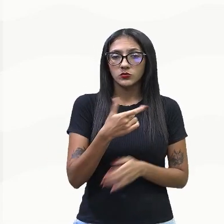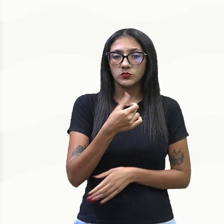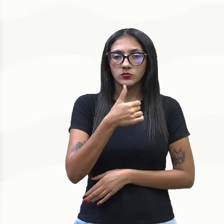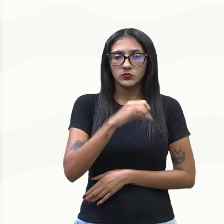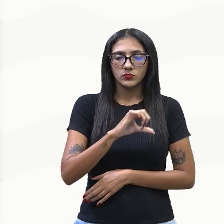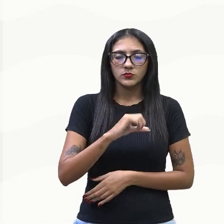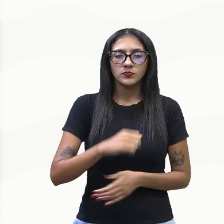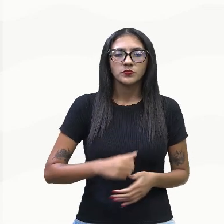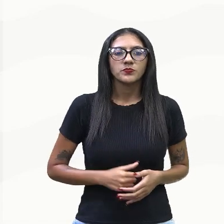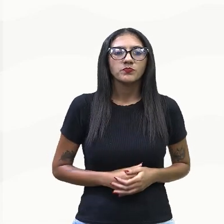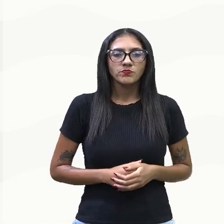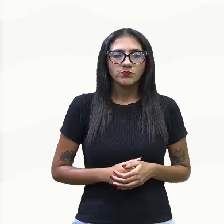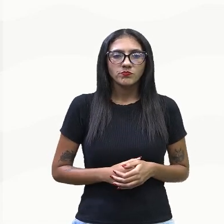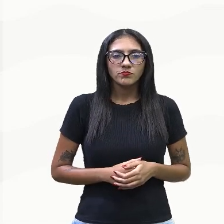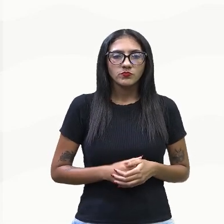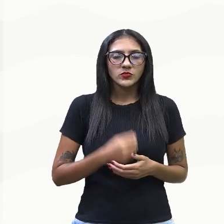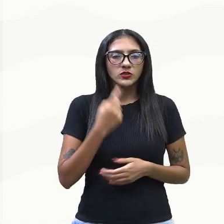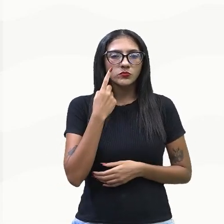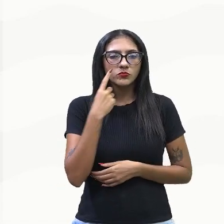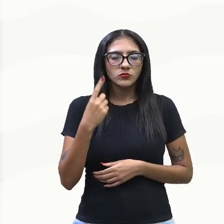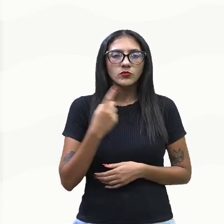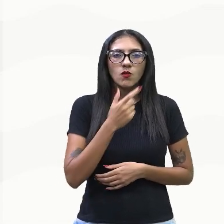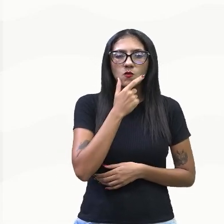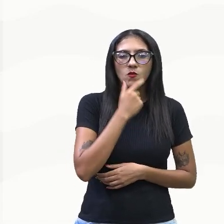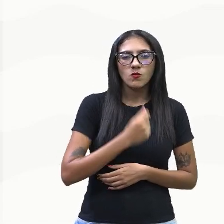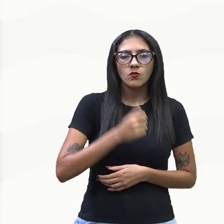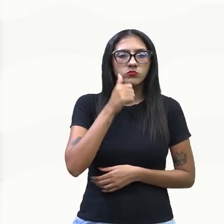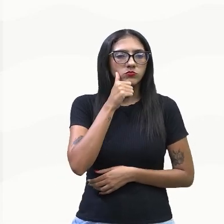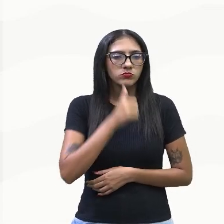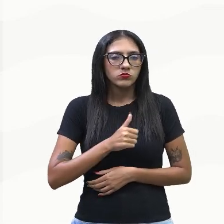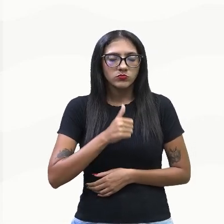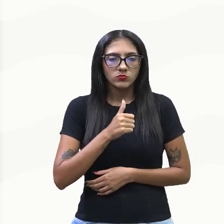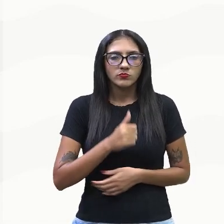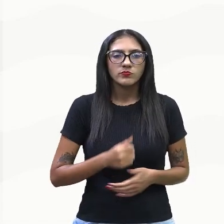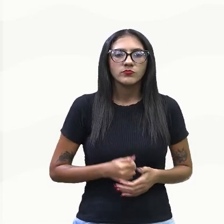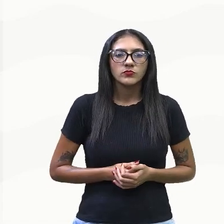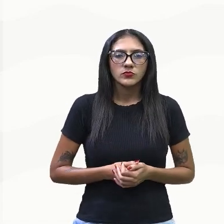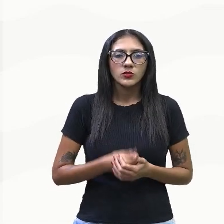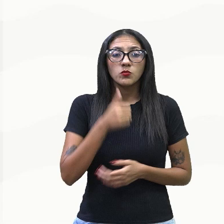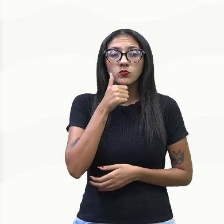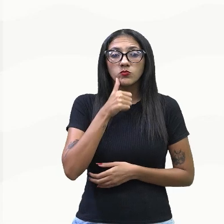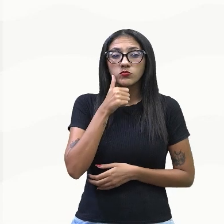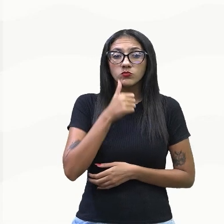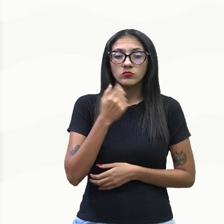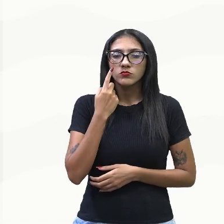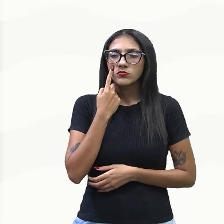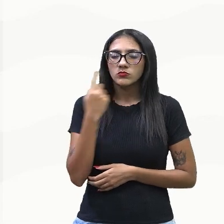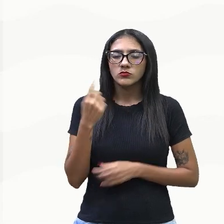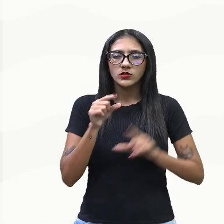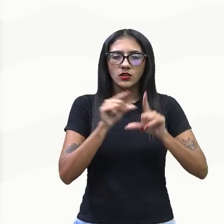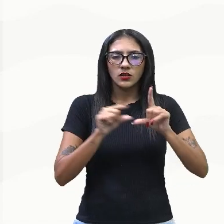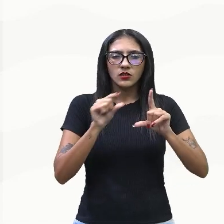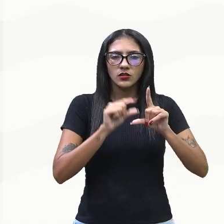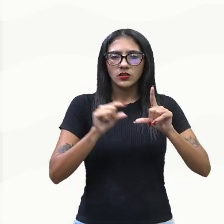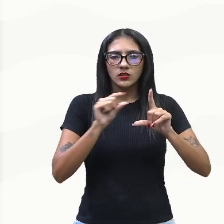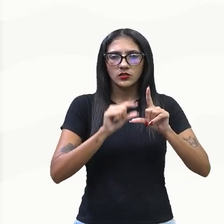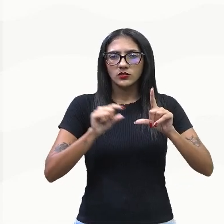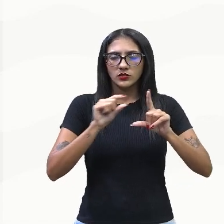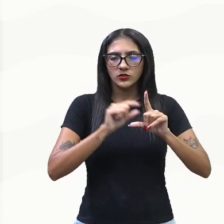aí, olha, obesidade feminino e masculino, certo? O feminino está representado aqui, legenda, né? Pela cor